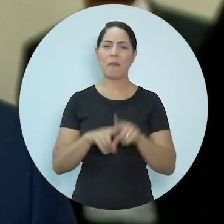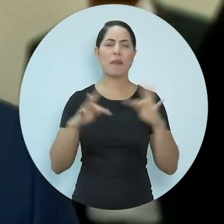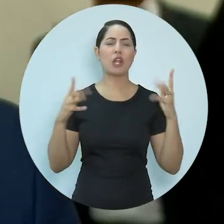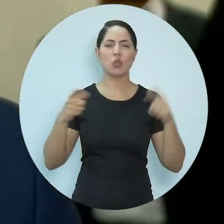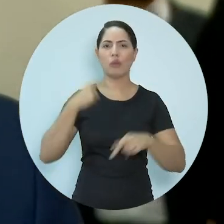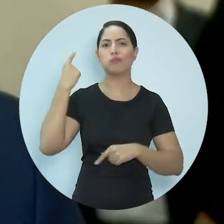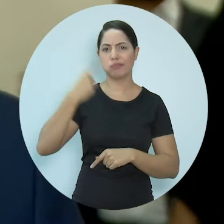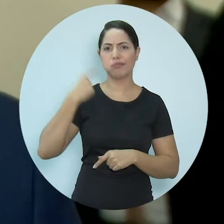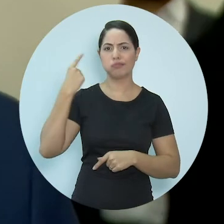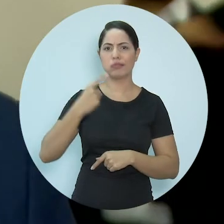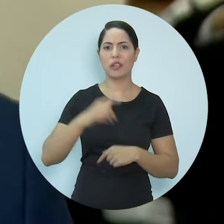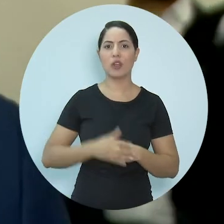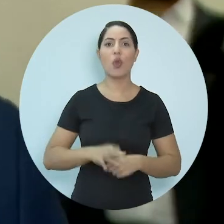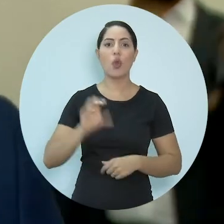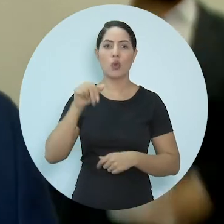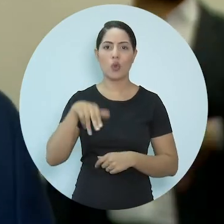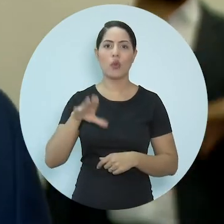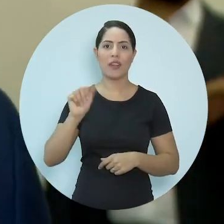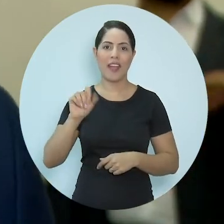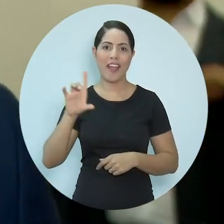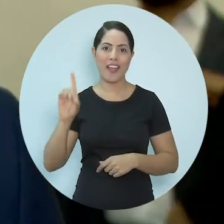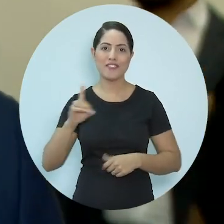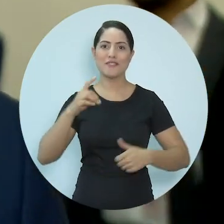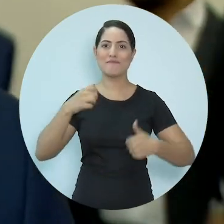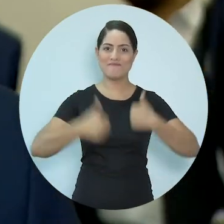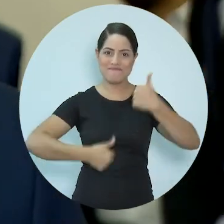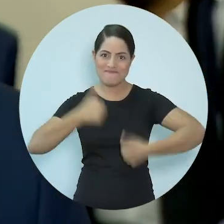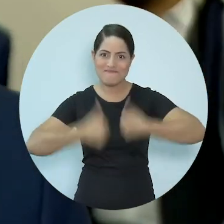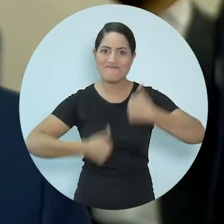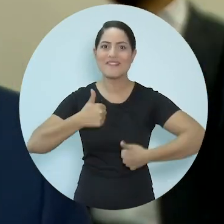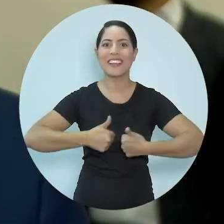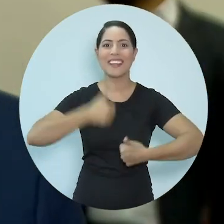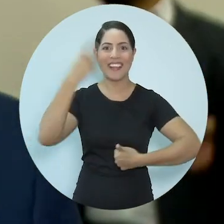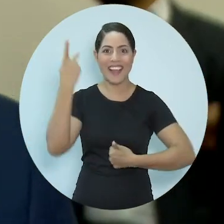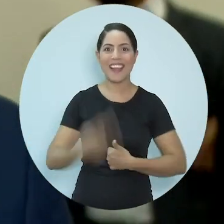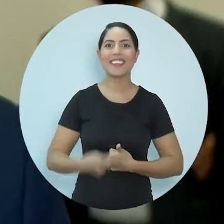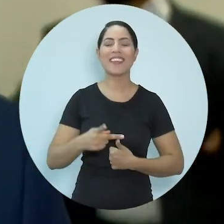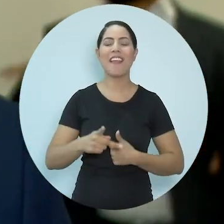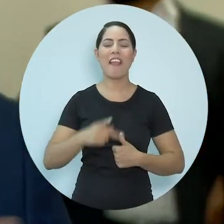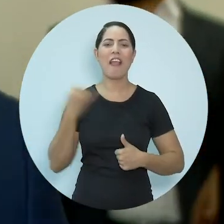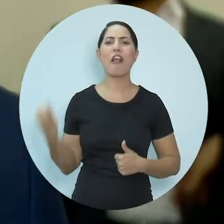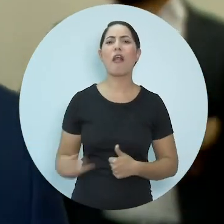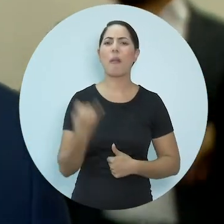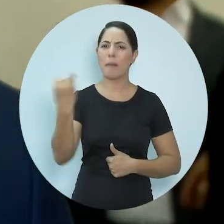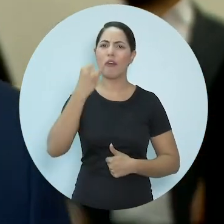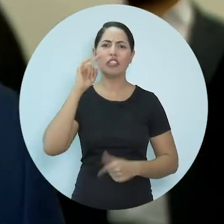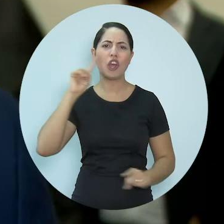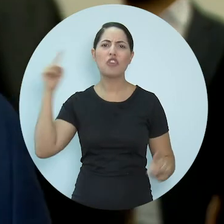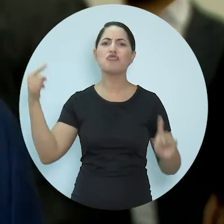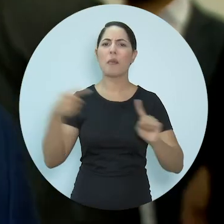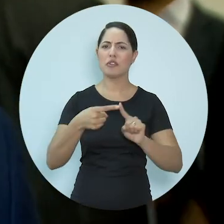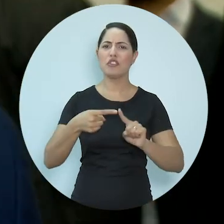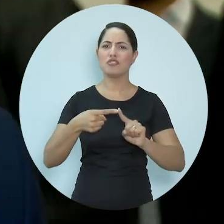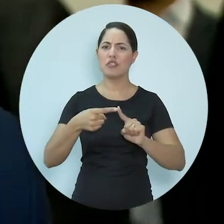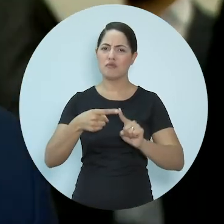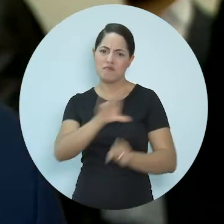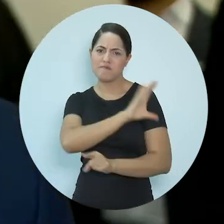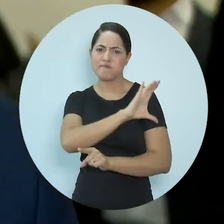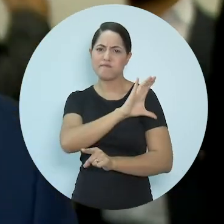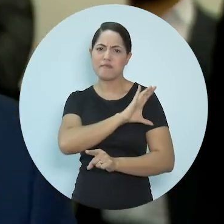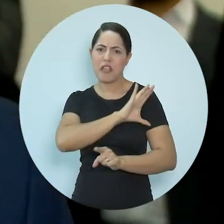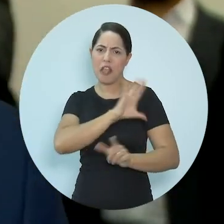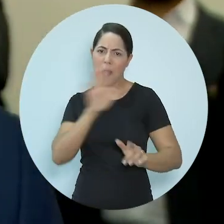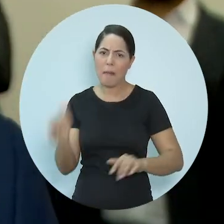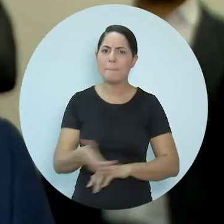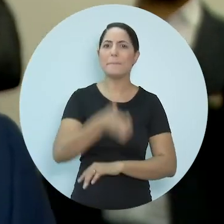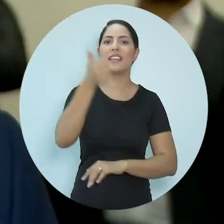e advogadas. Então, o CONCAD Esporte, ele é uma coordenação voltada justamente a